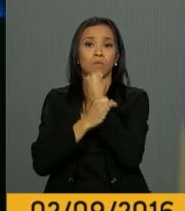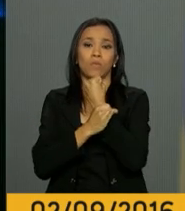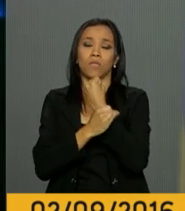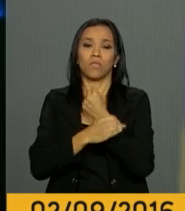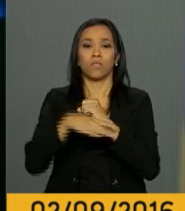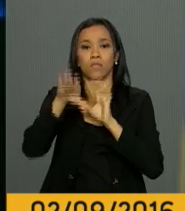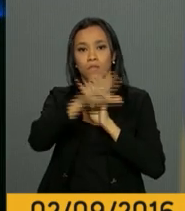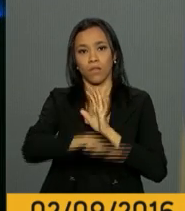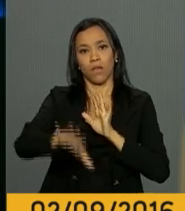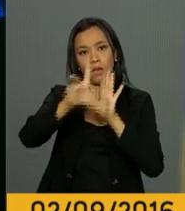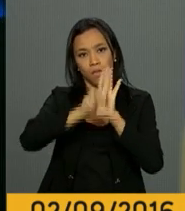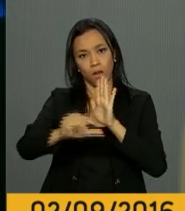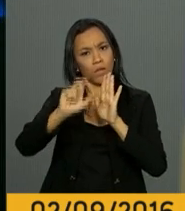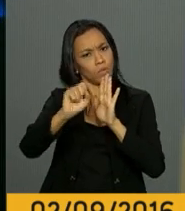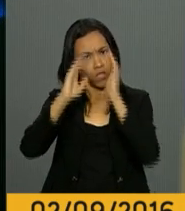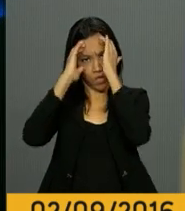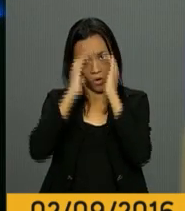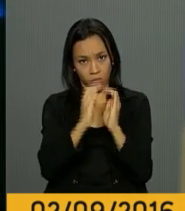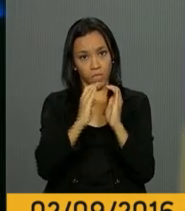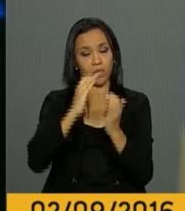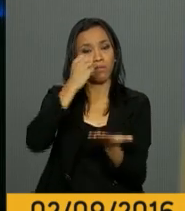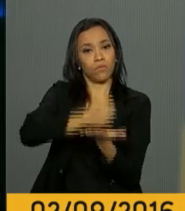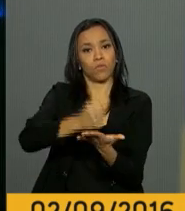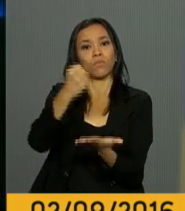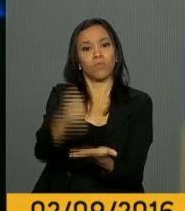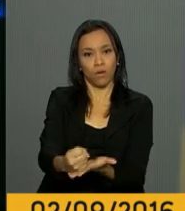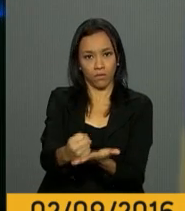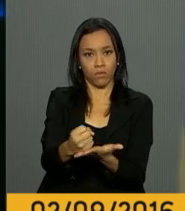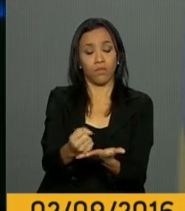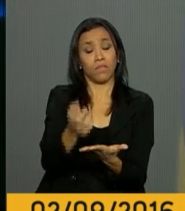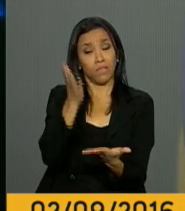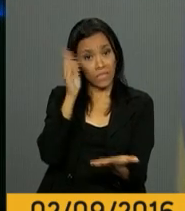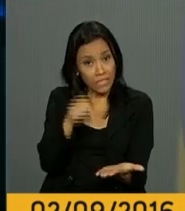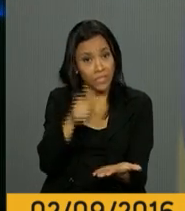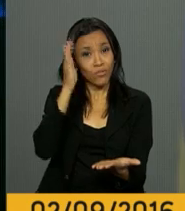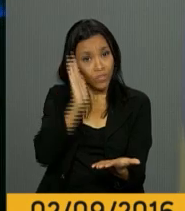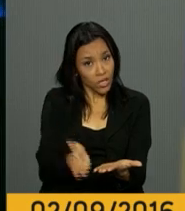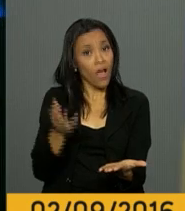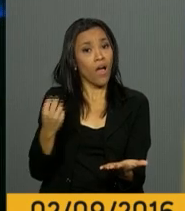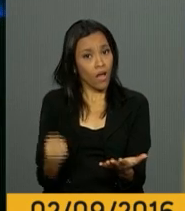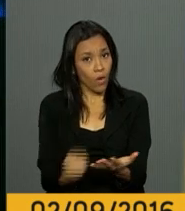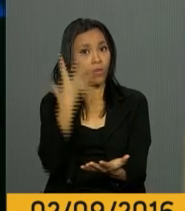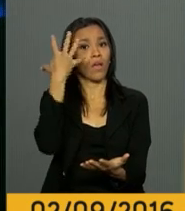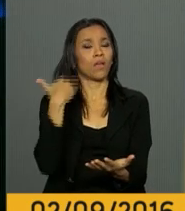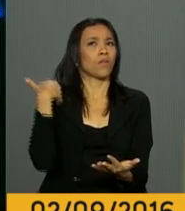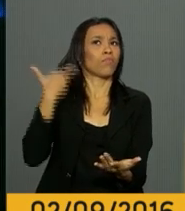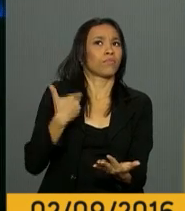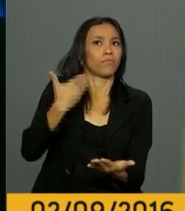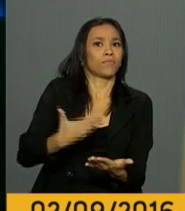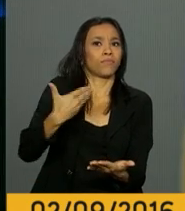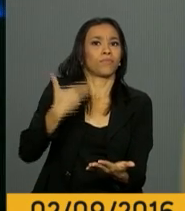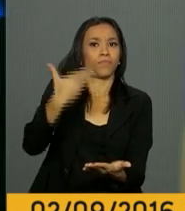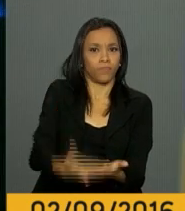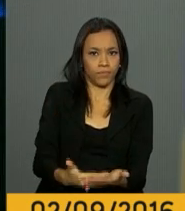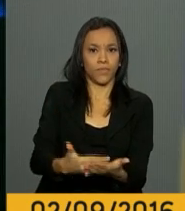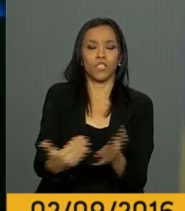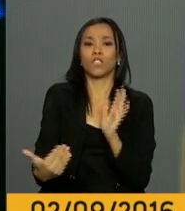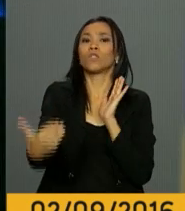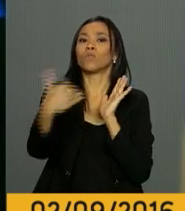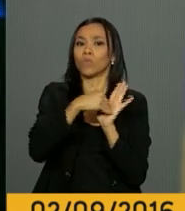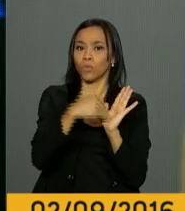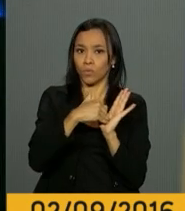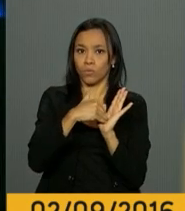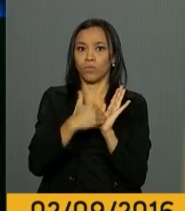absoluta nos contratos firmados. E isto já vem se consolidando ao longo destes